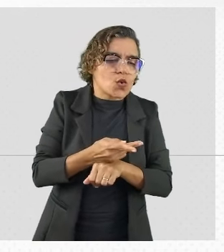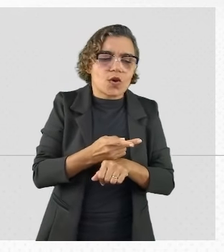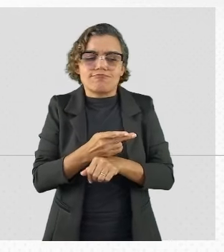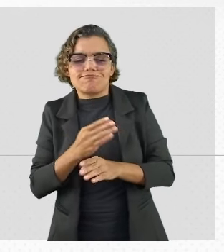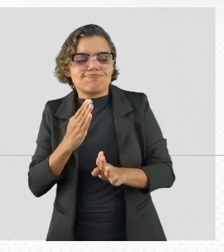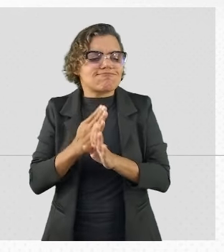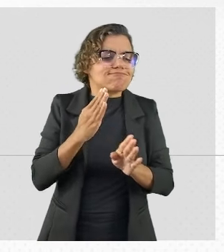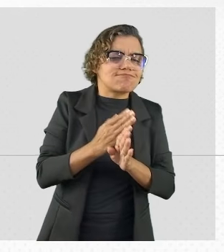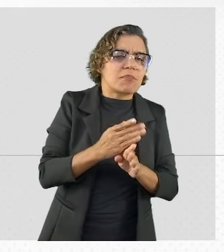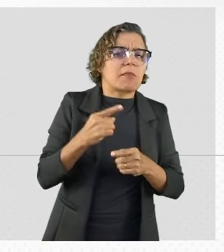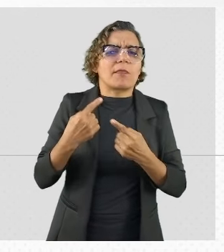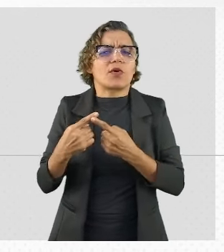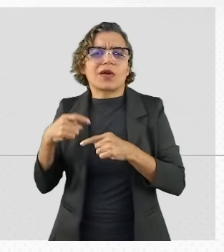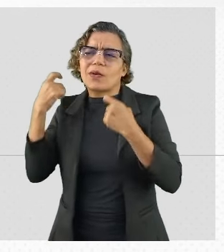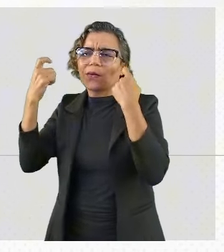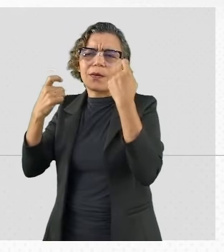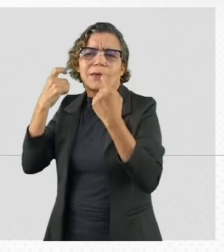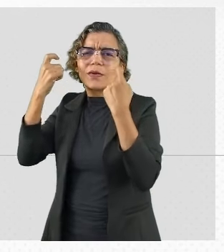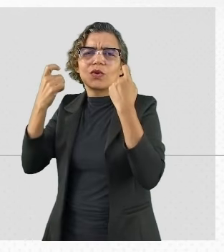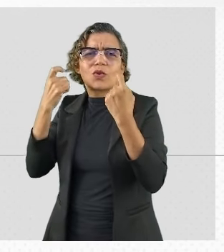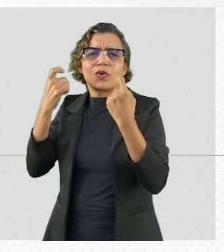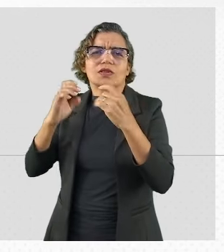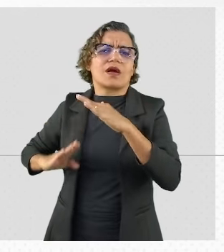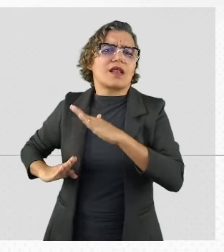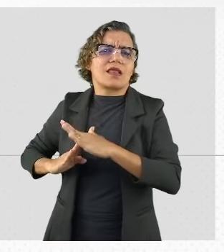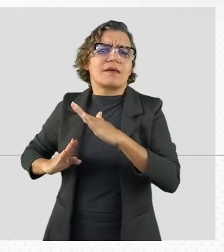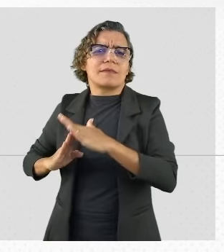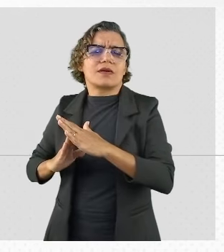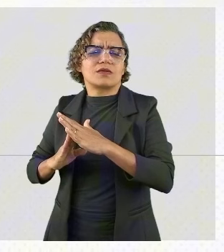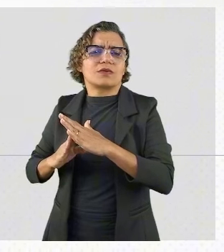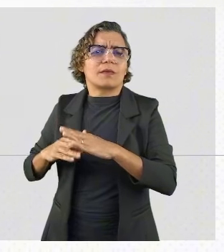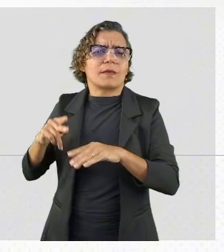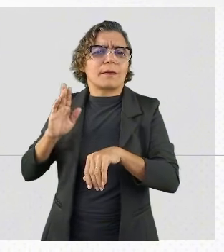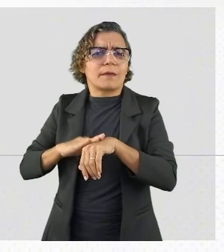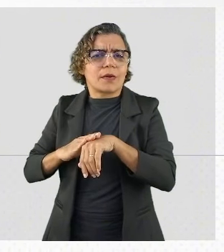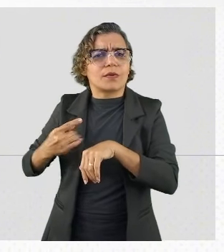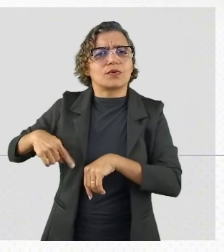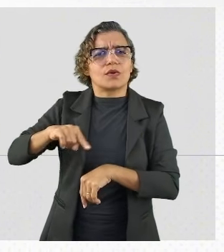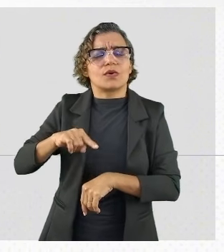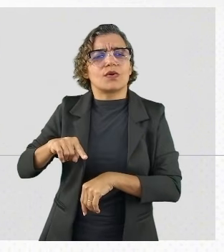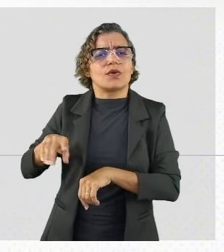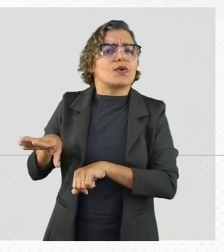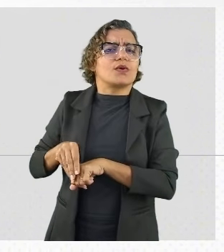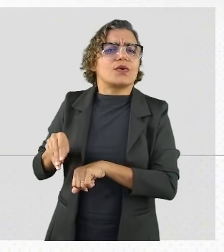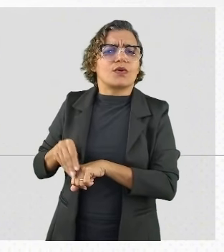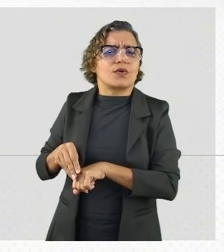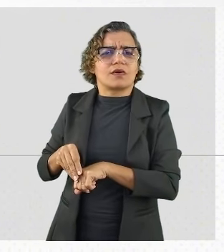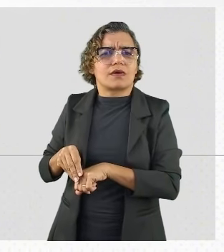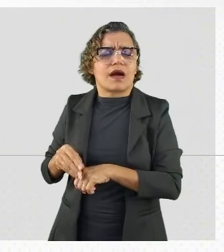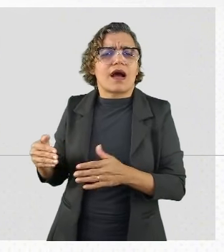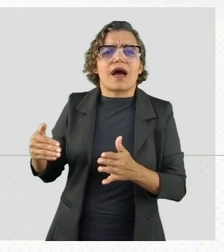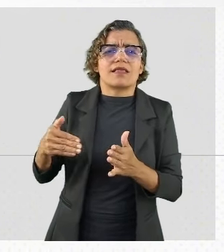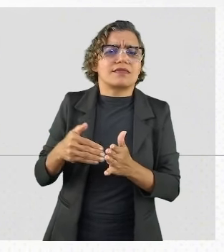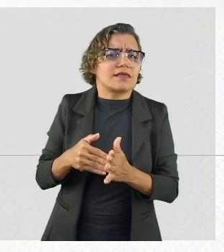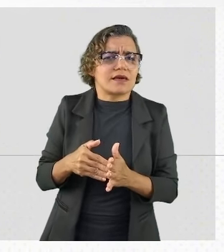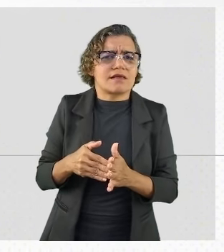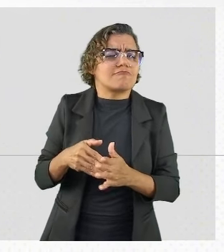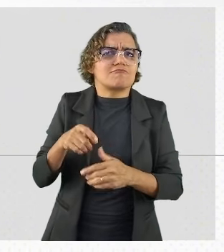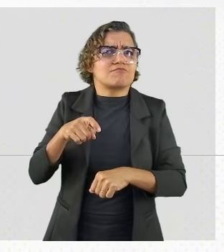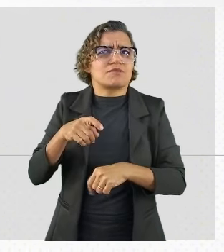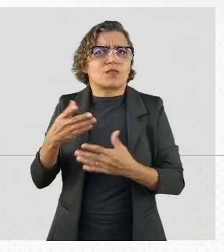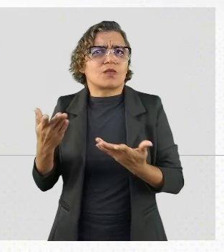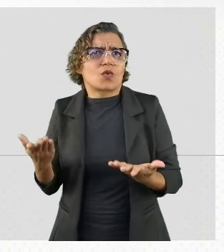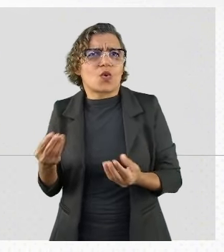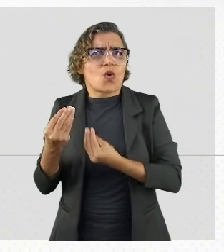porque a gente não se preocupa com os limites do nosso conhecimento. Até que ponto nós podemos conhecer a realidade?